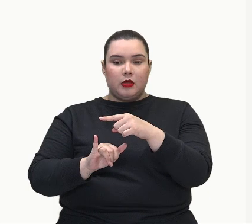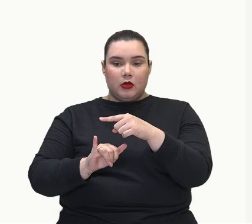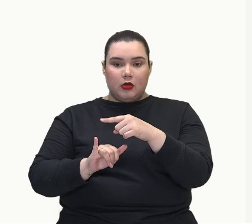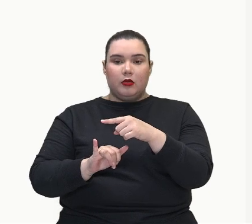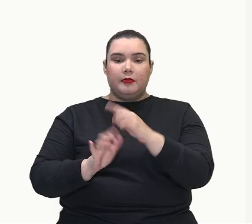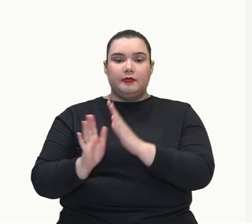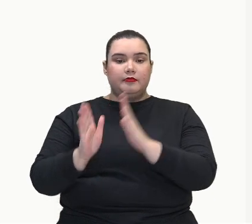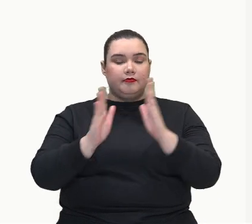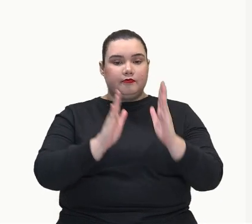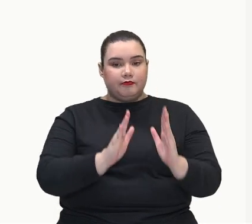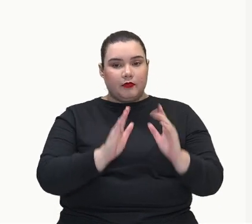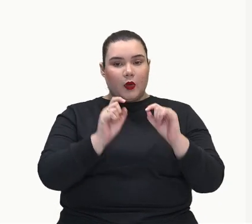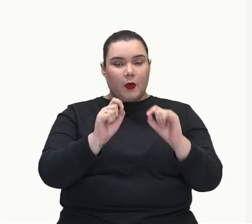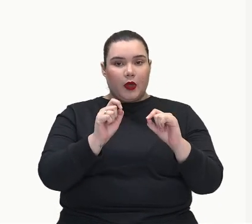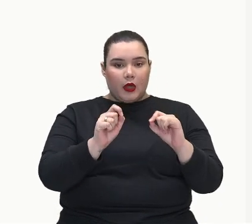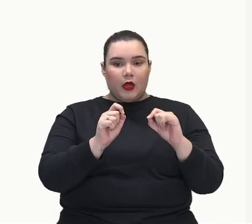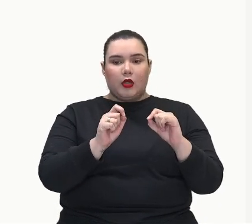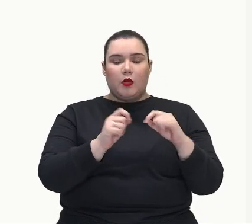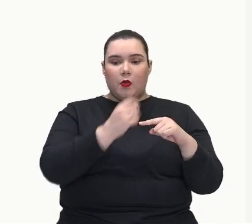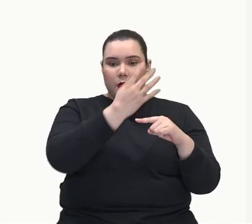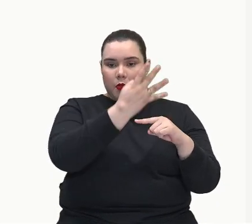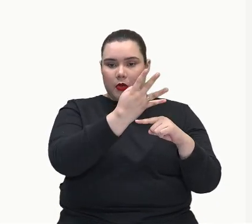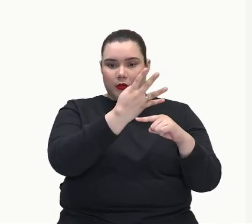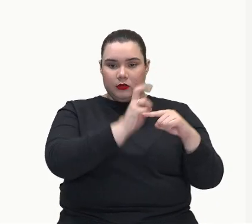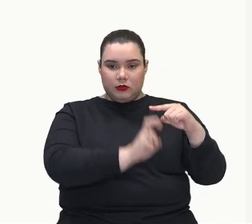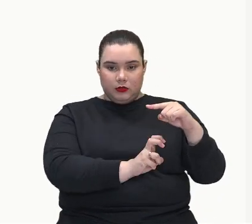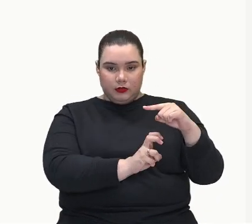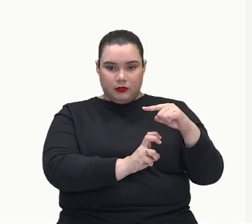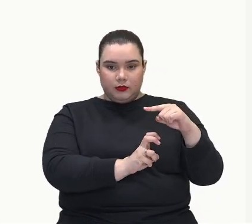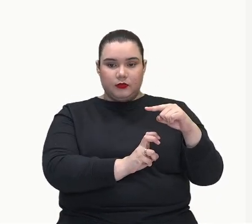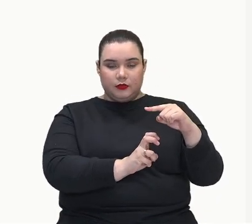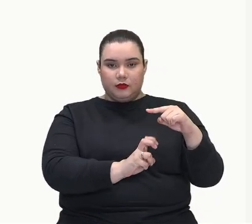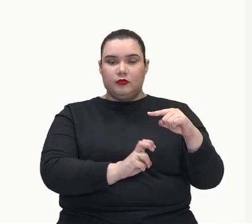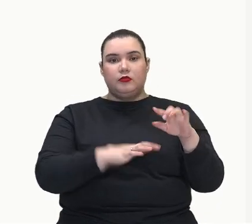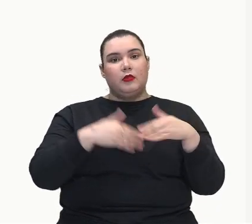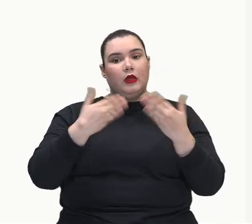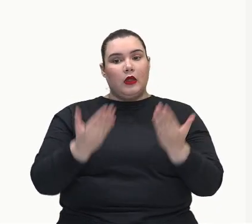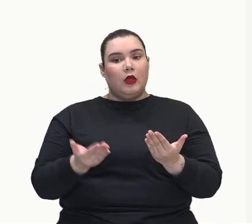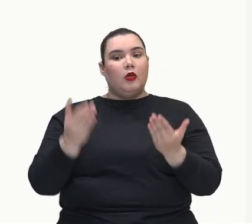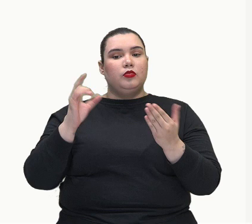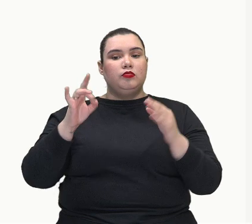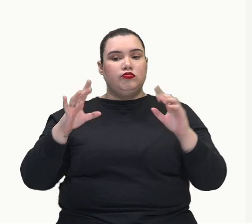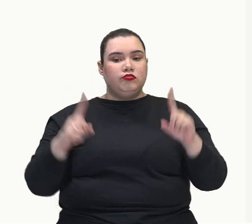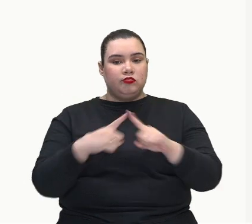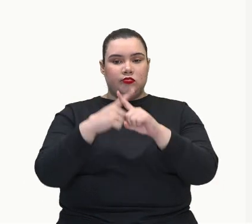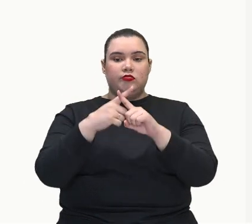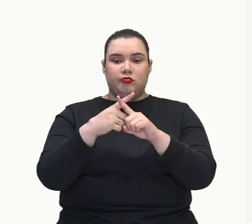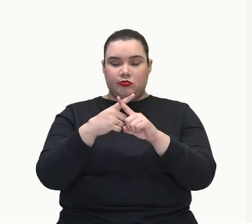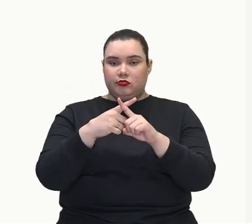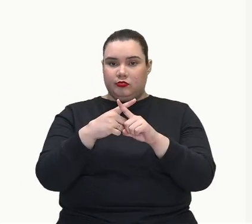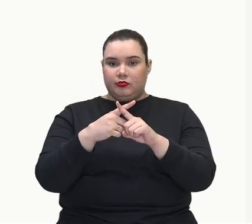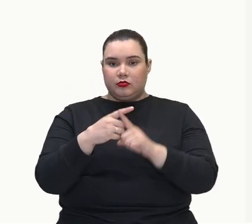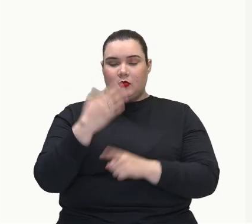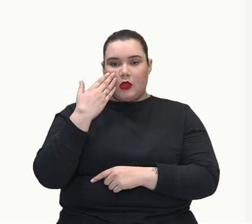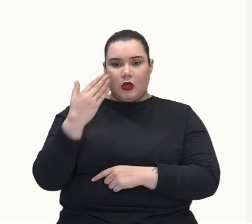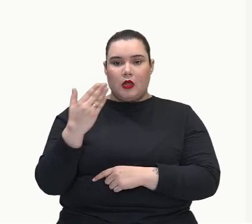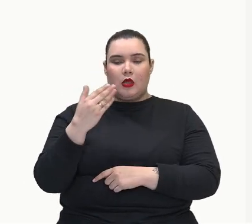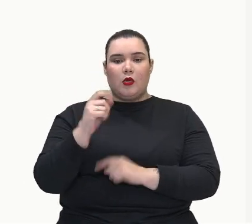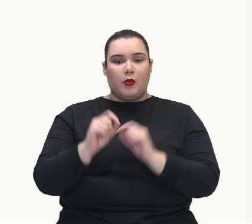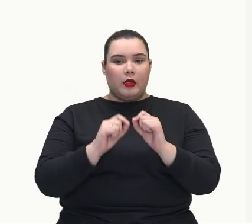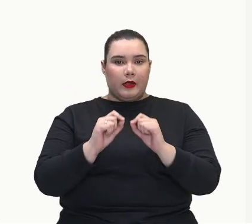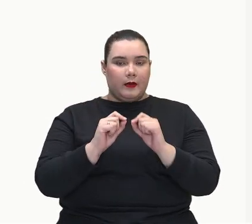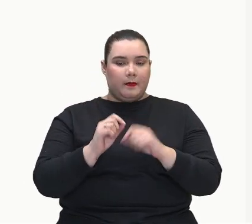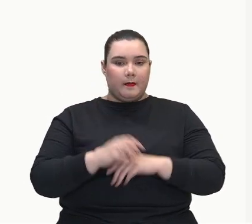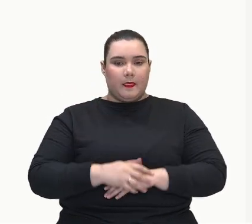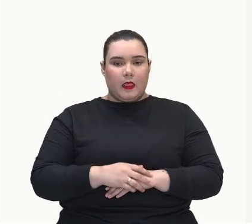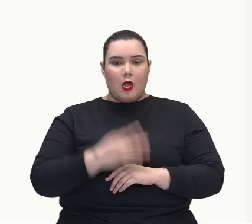sobre Y vai ser igual a 4 sobre 5. E aí a gente só multiplica Y por 4,